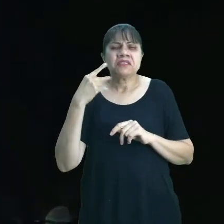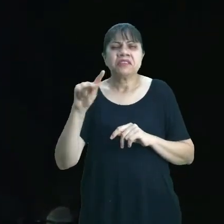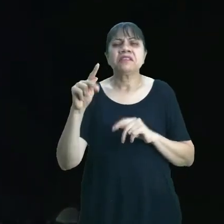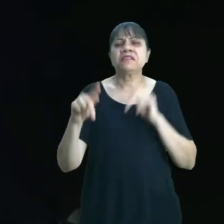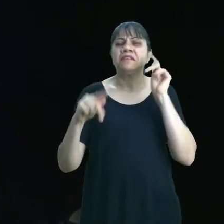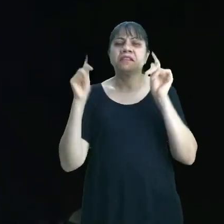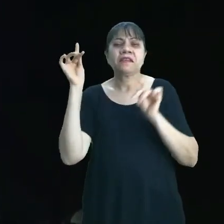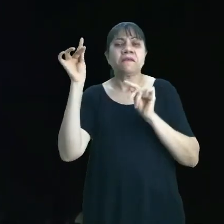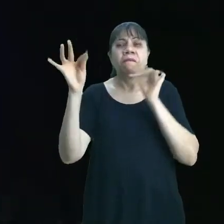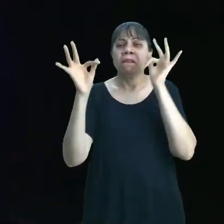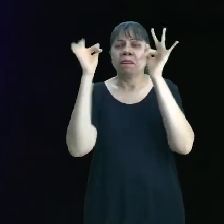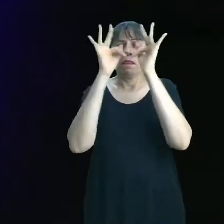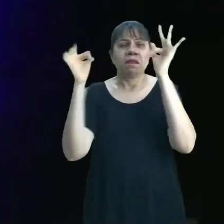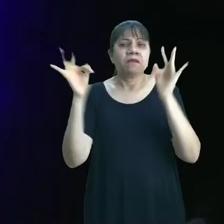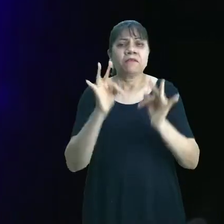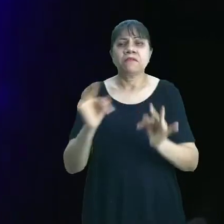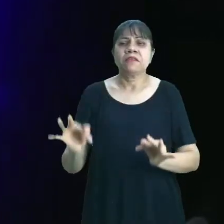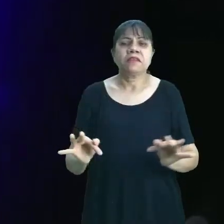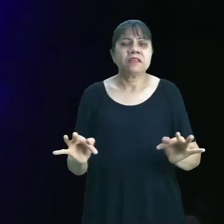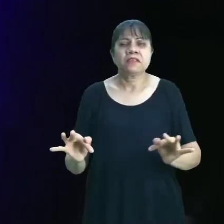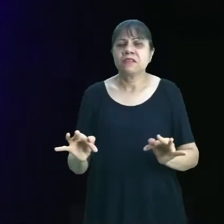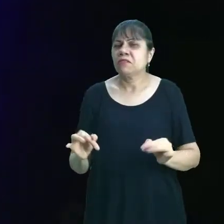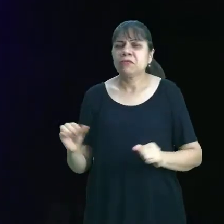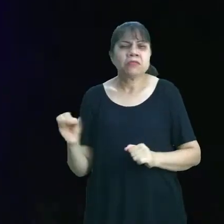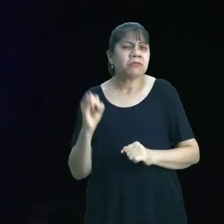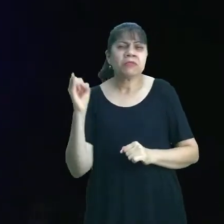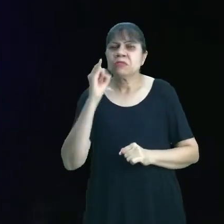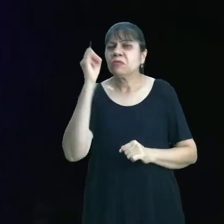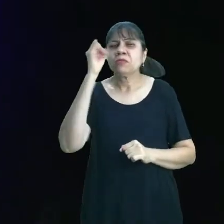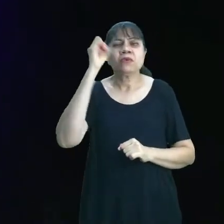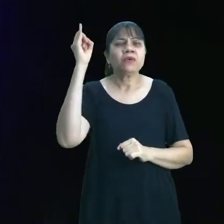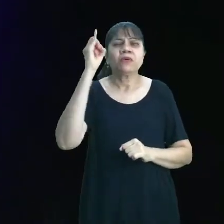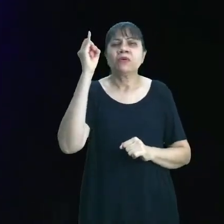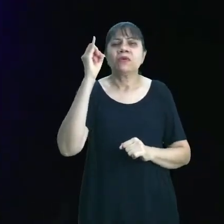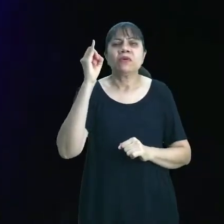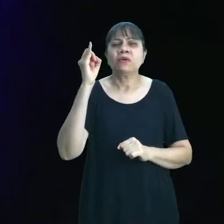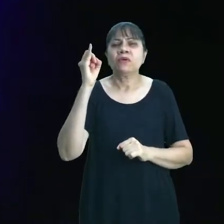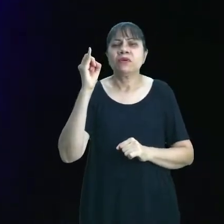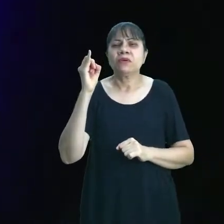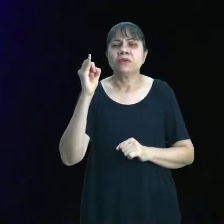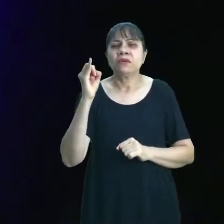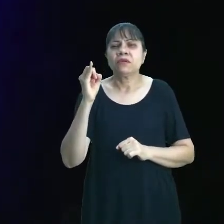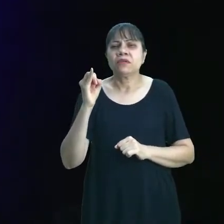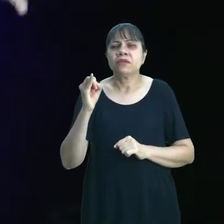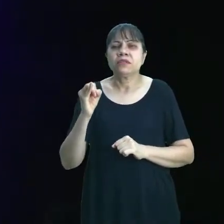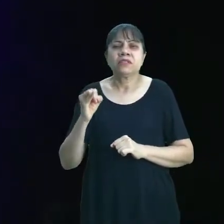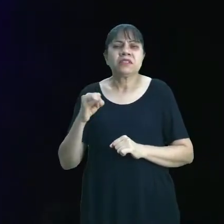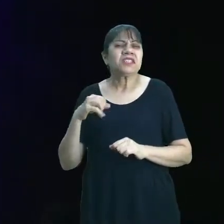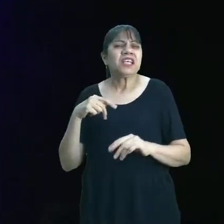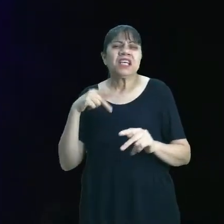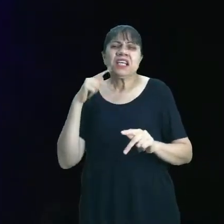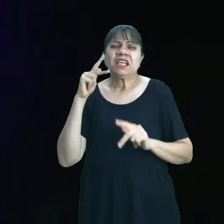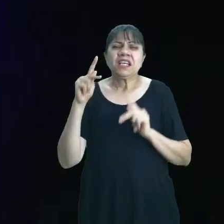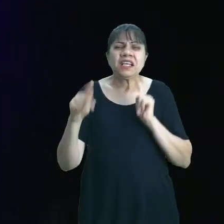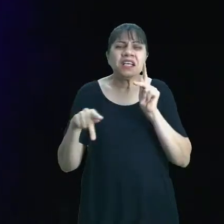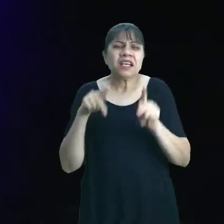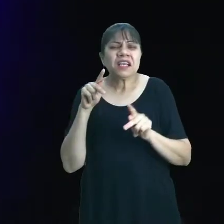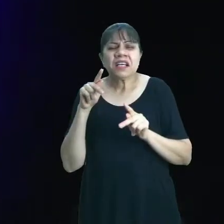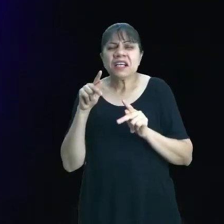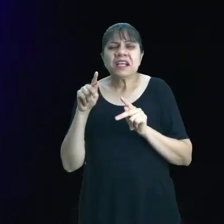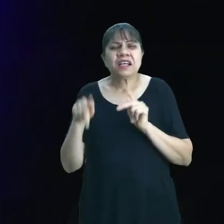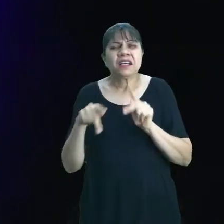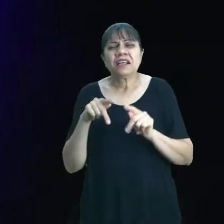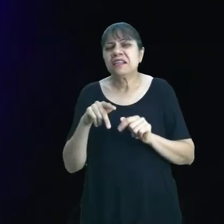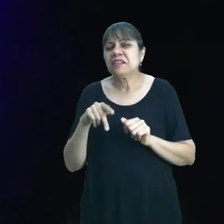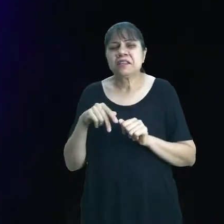Não importa o que aconteça, não importa o que digam, não importa as tradições, não importa os valores, o que importa é